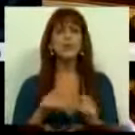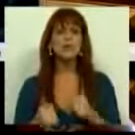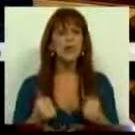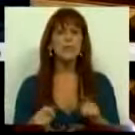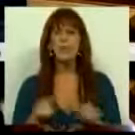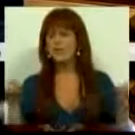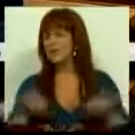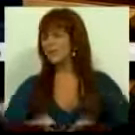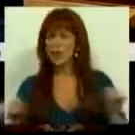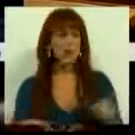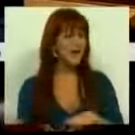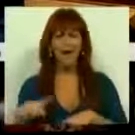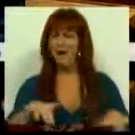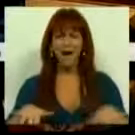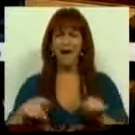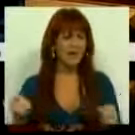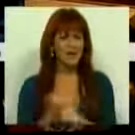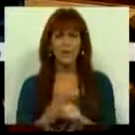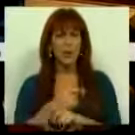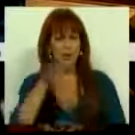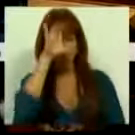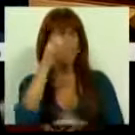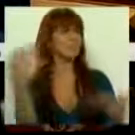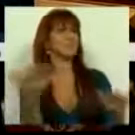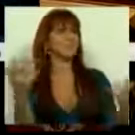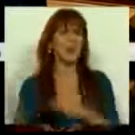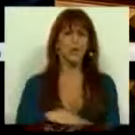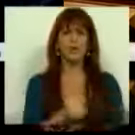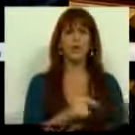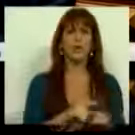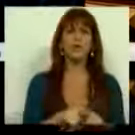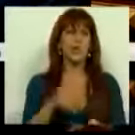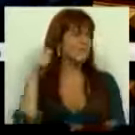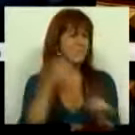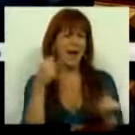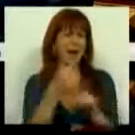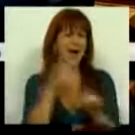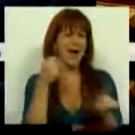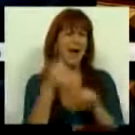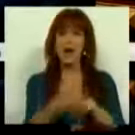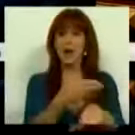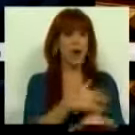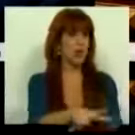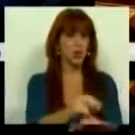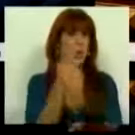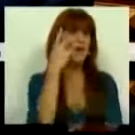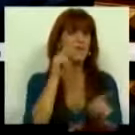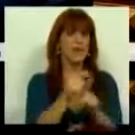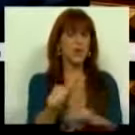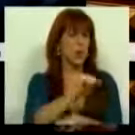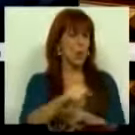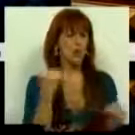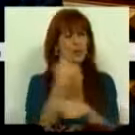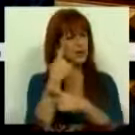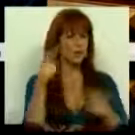duas das piores áreas desta atividade governativa. Por um lado, uma ofensiva sem precedentes contra o